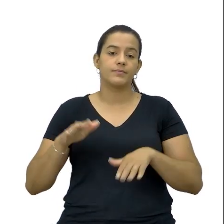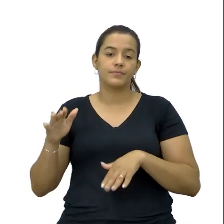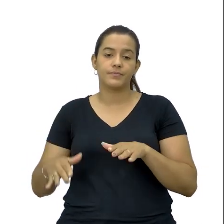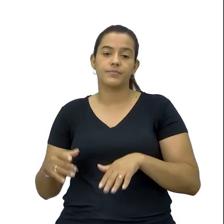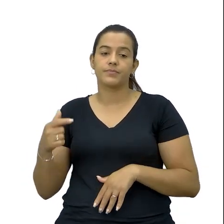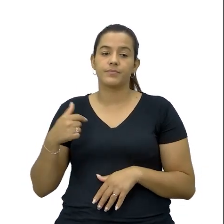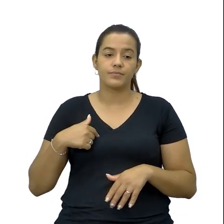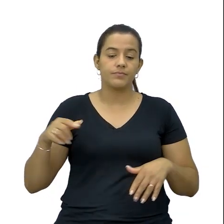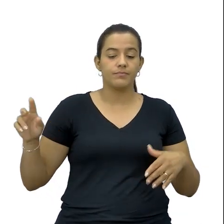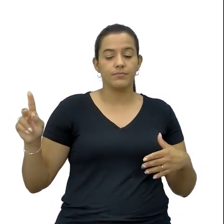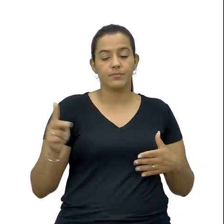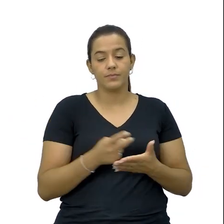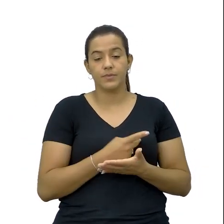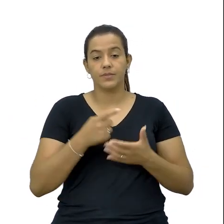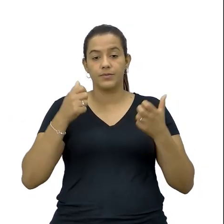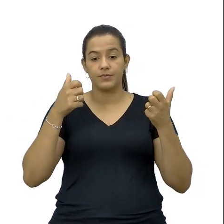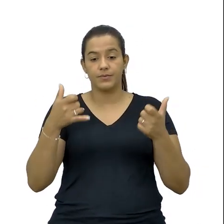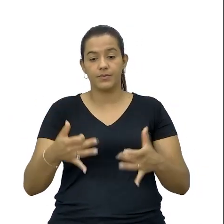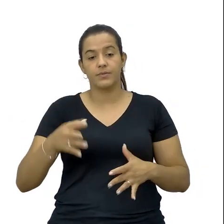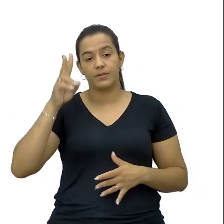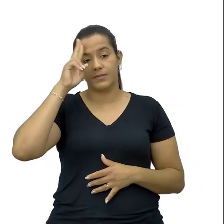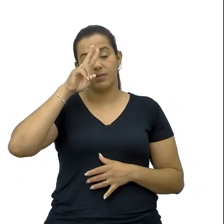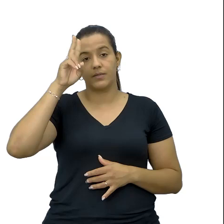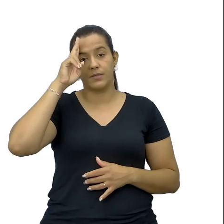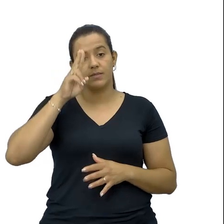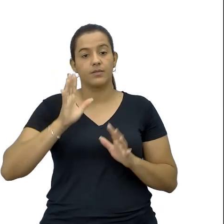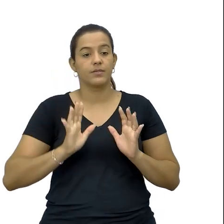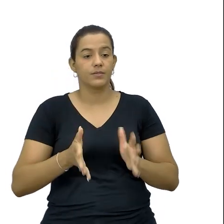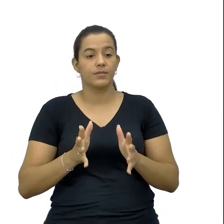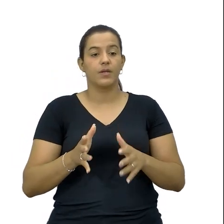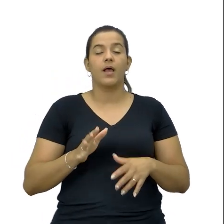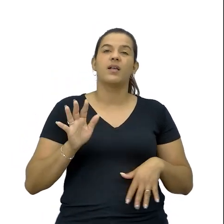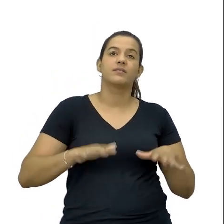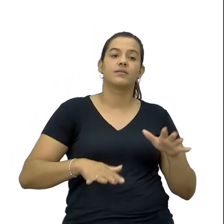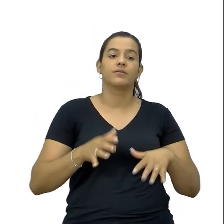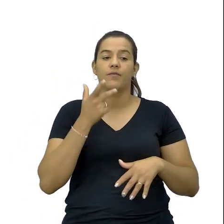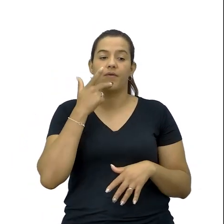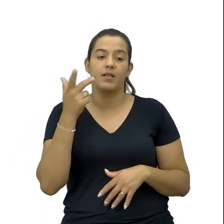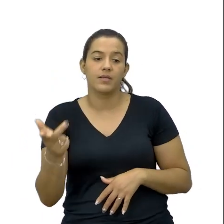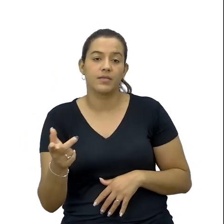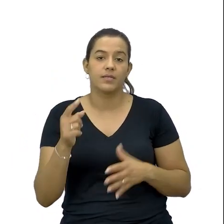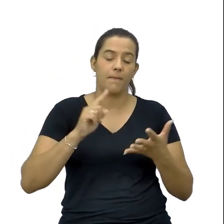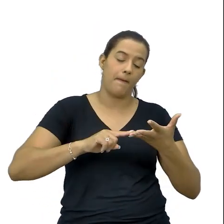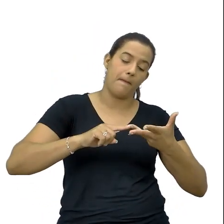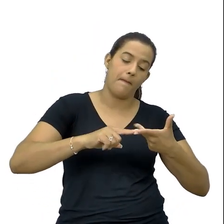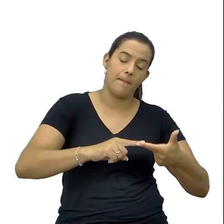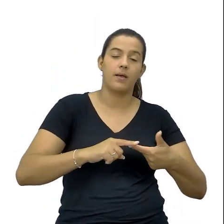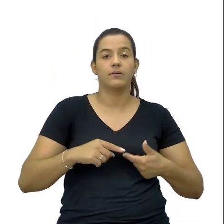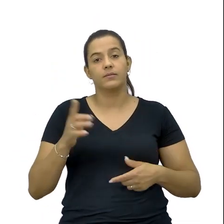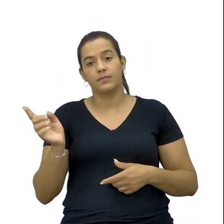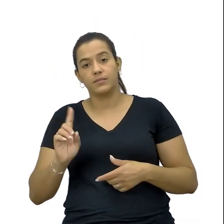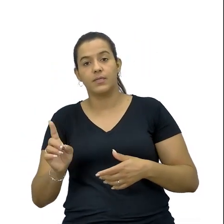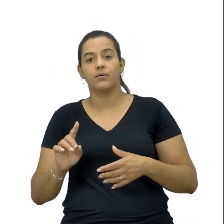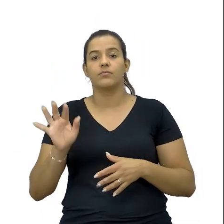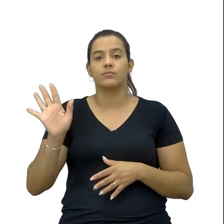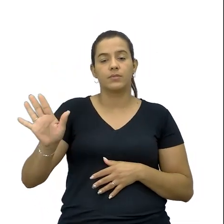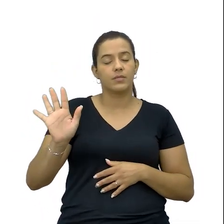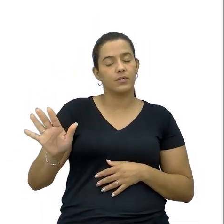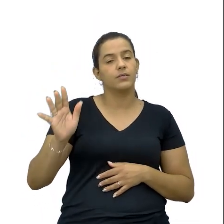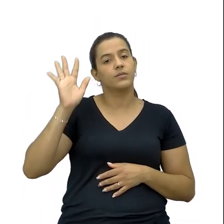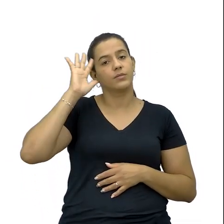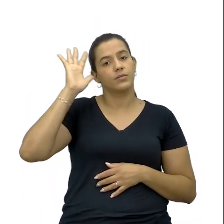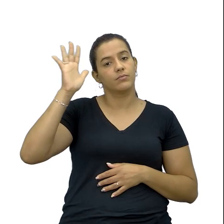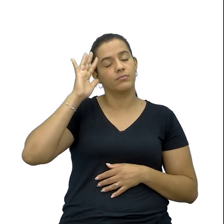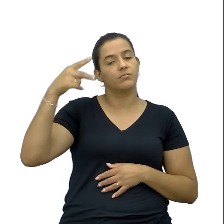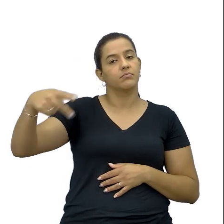né? Aqui eu fico lembrando, já me antecipava, não, olha, você não faz assim, assim, assim, assim. Deixe os alunos pensarem,